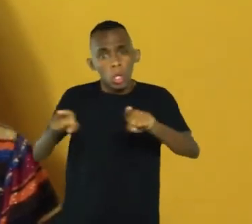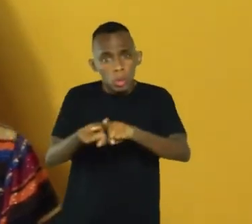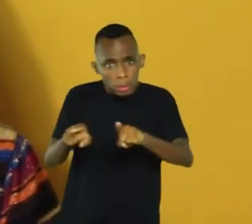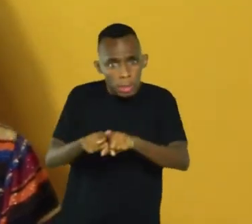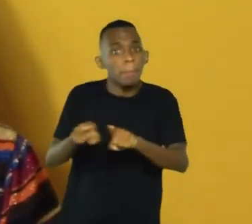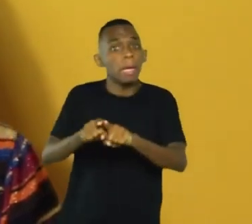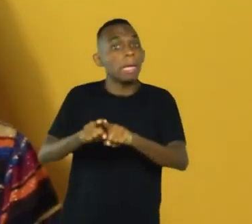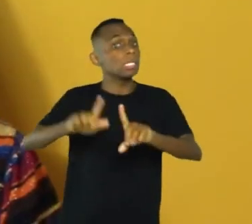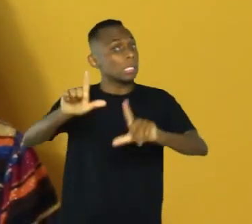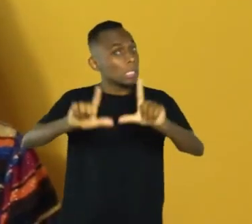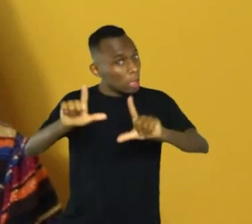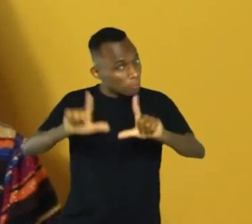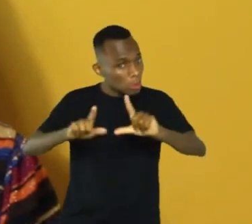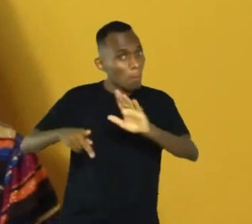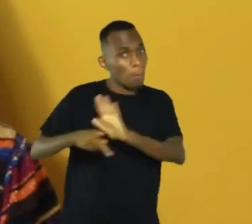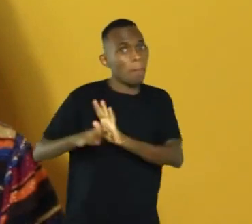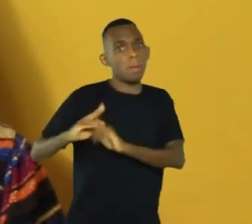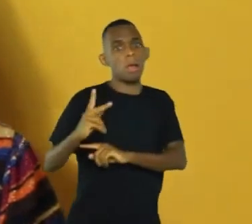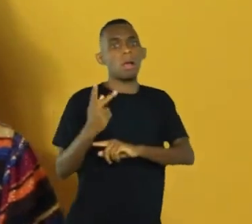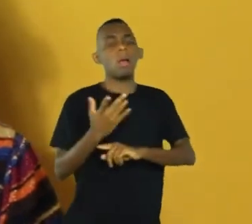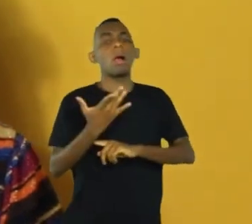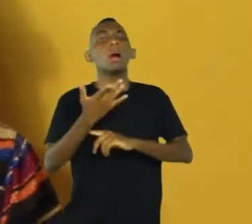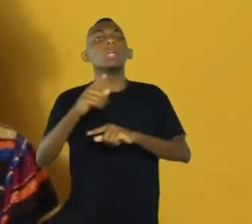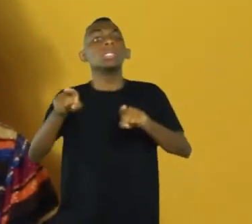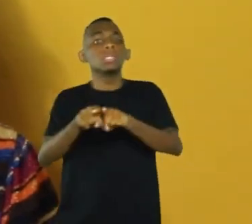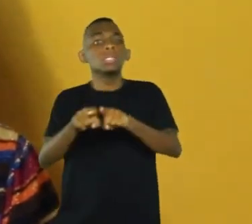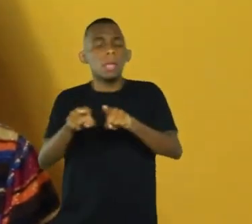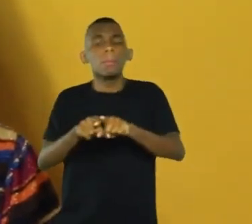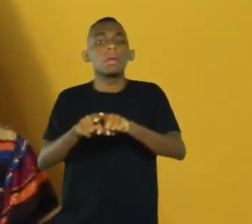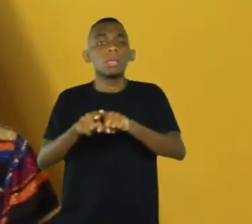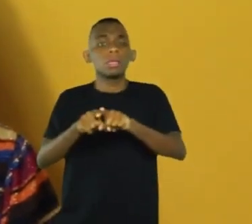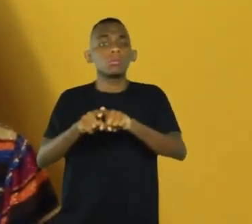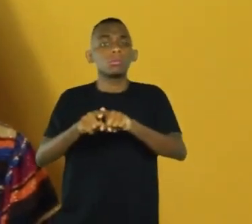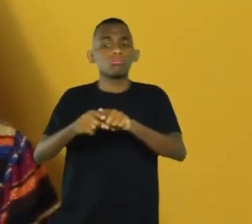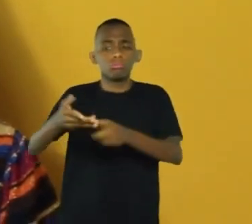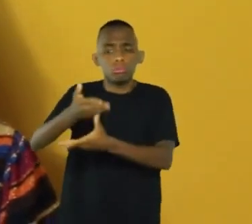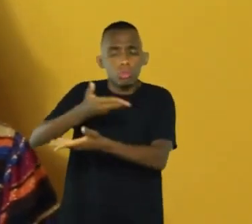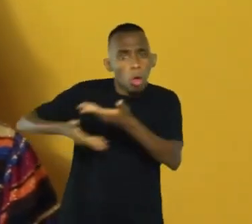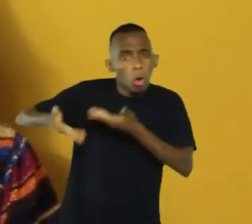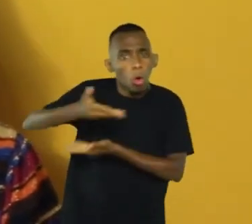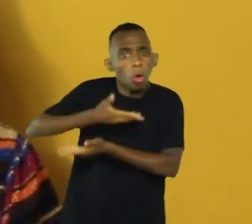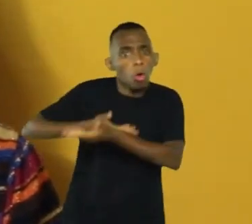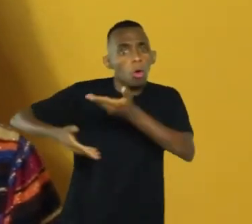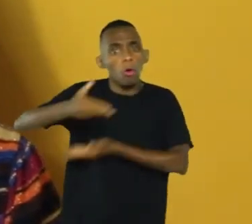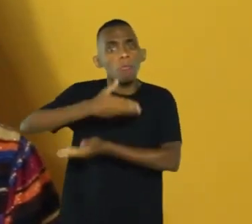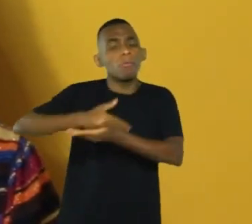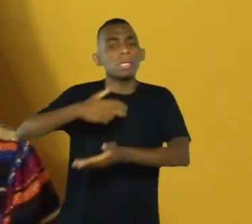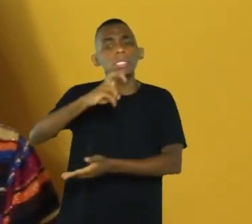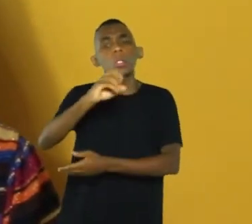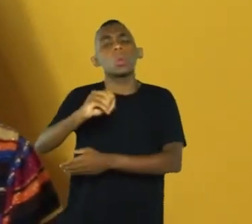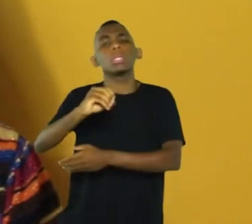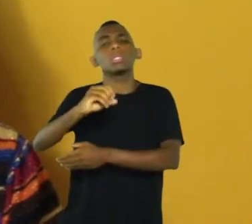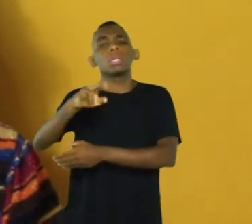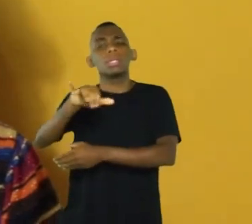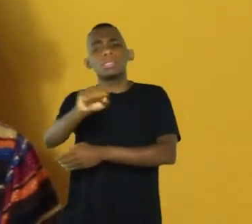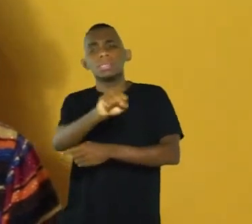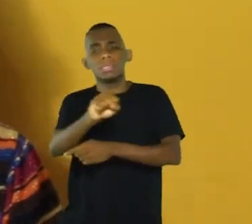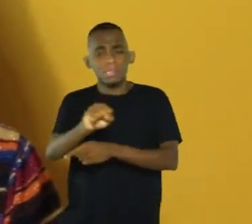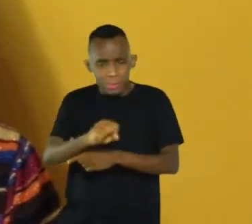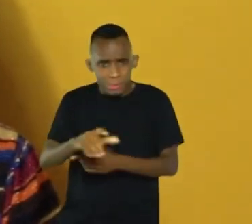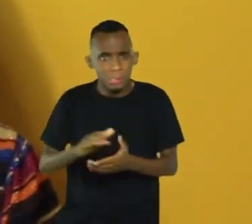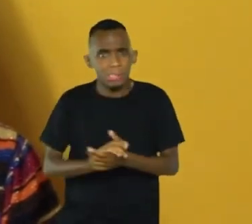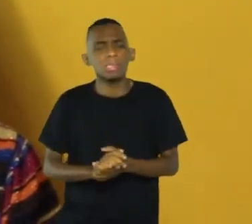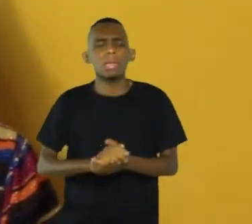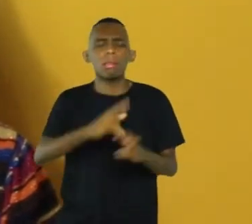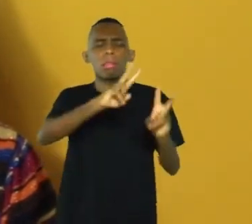FM, aqui de Belo Horizonte, além de comandar o podcast 50 Crises. Em suas palestras, aborda temas como